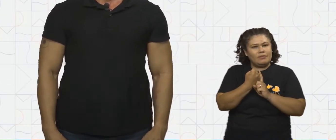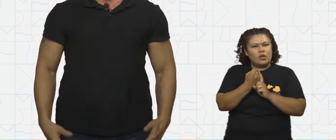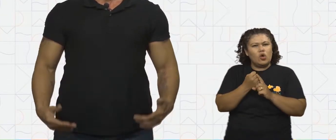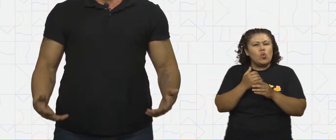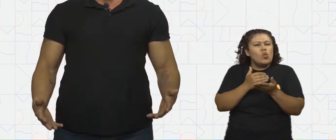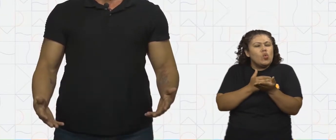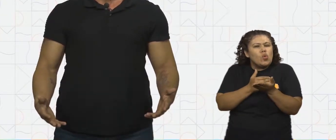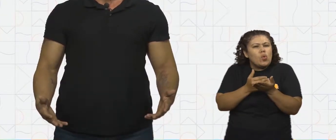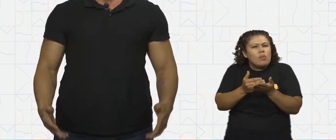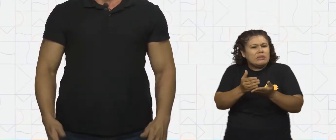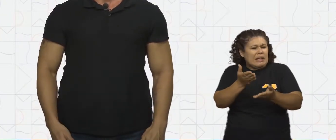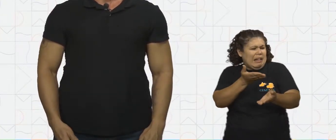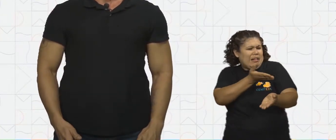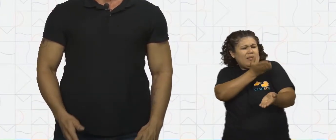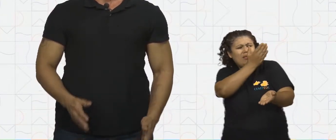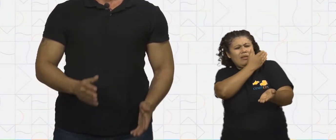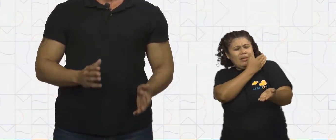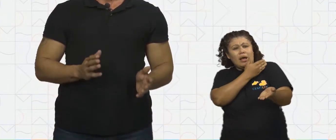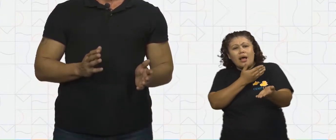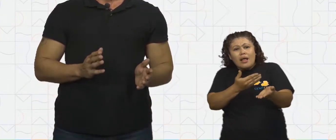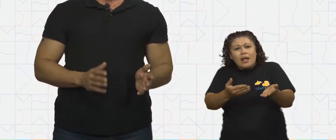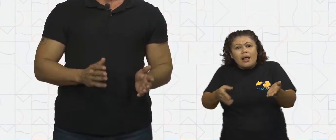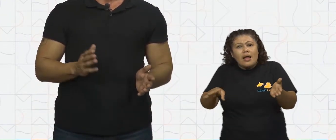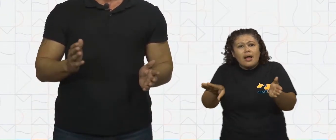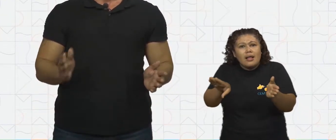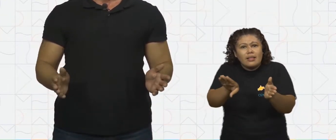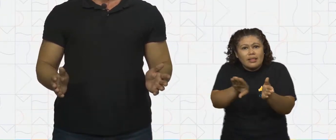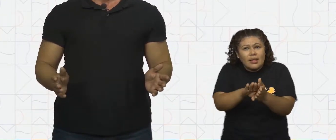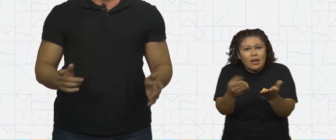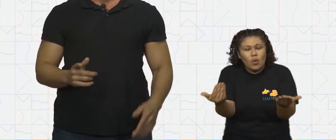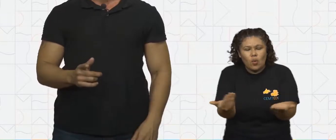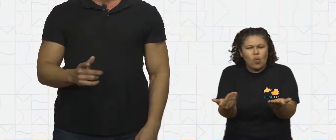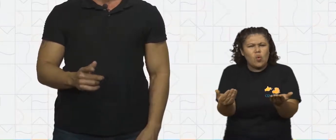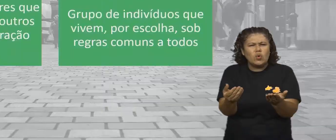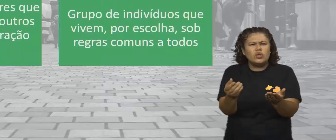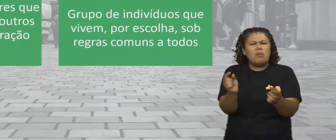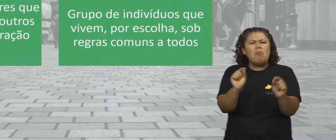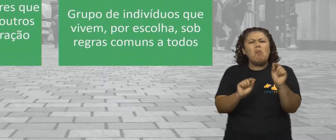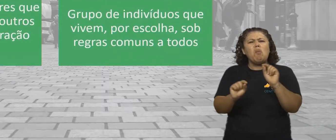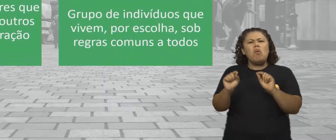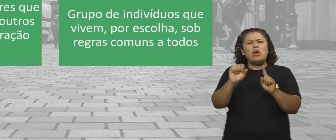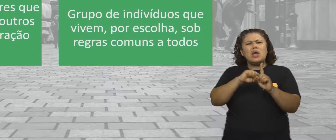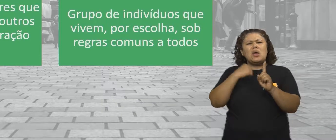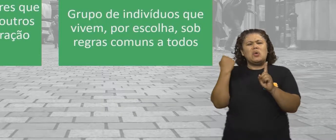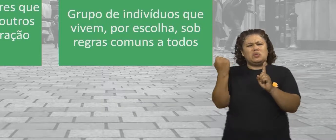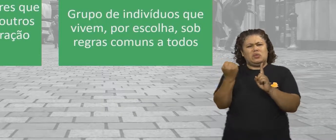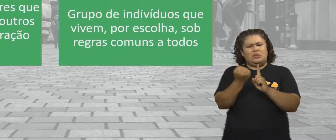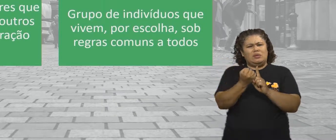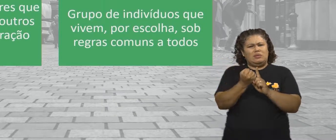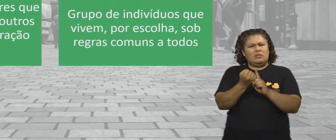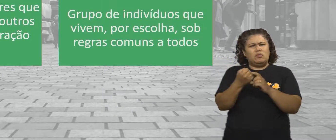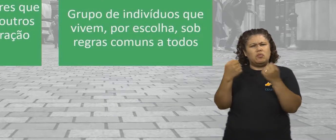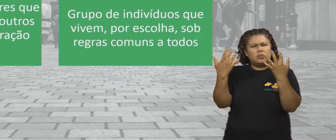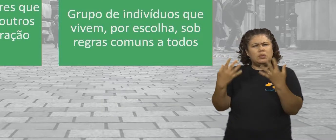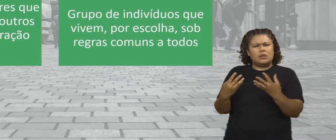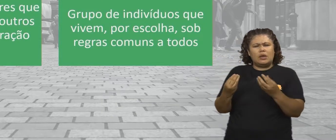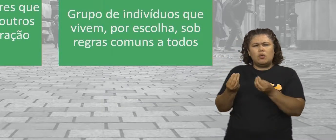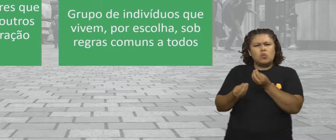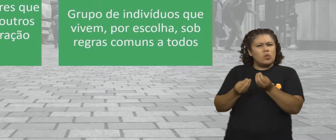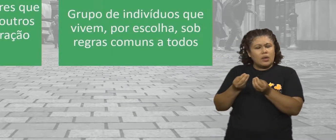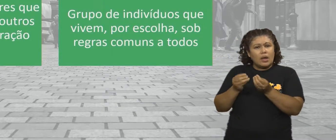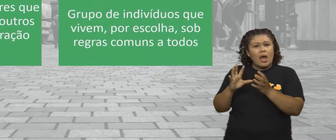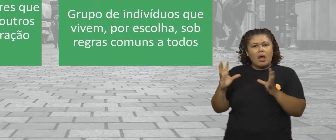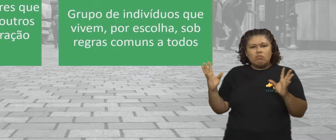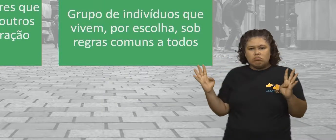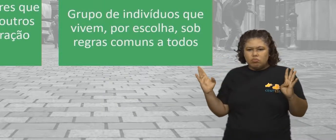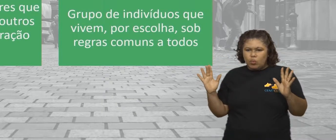atuais. Para entender sobre sociedade humana, precisamos entender o que é sociedade, não é? Podemos definir sociedade como um agrupamento de